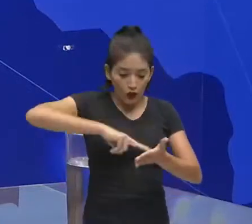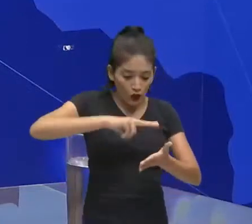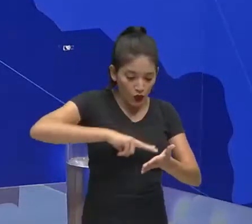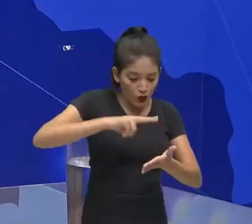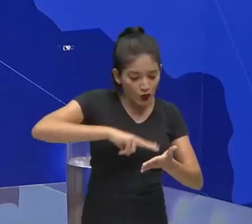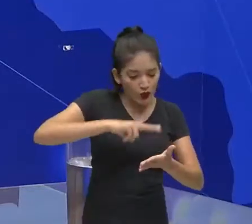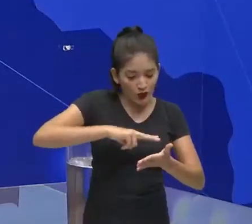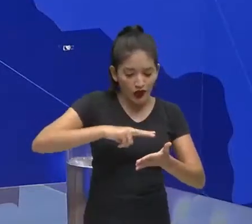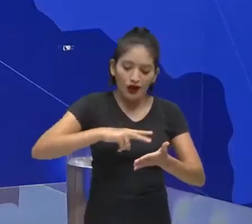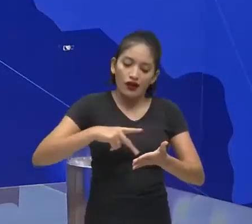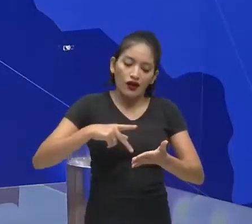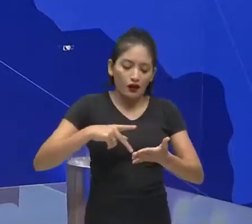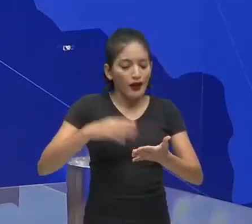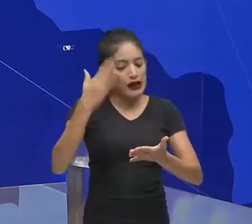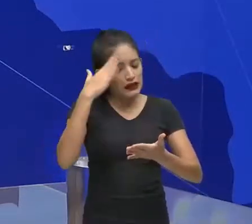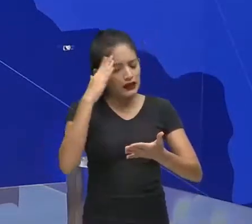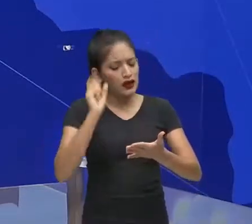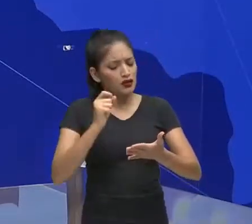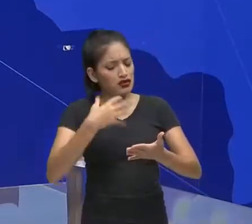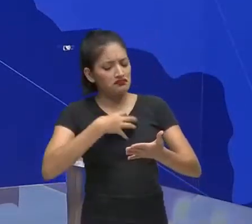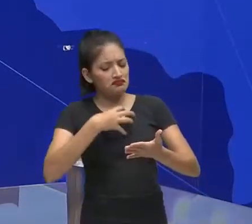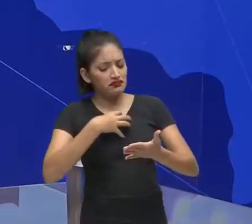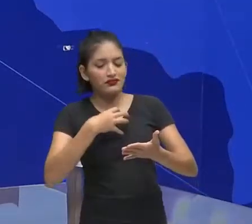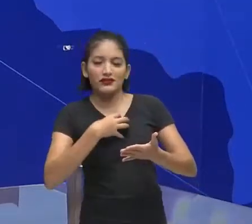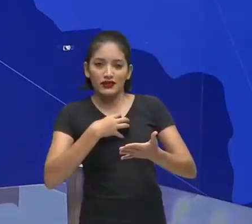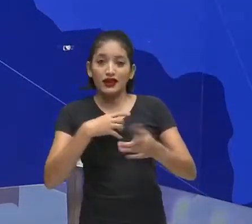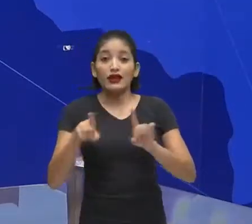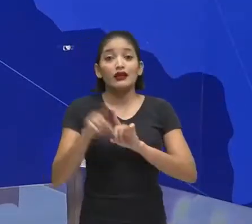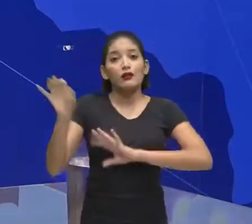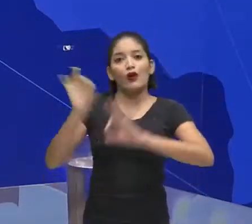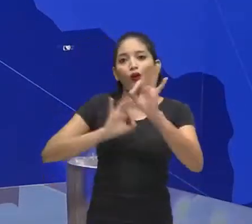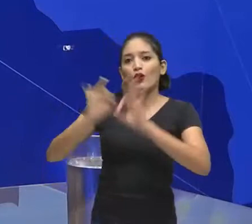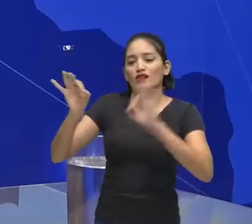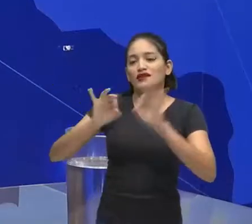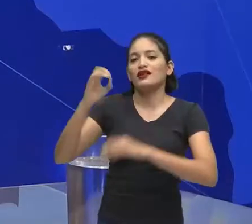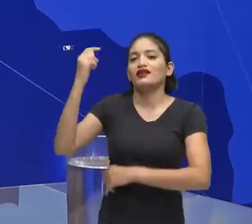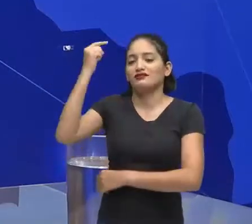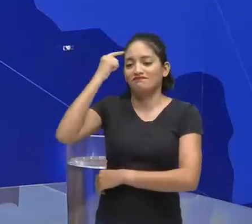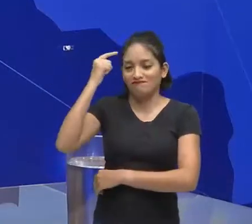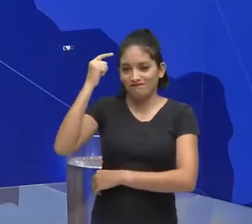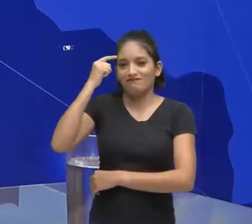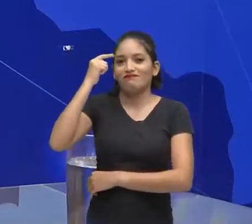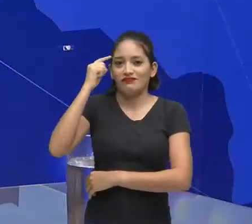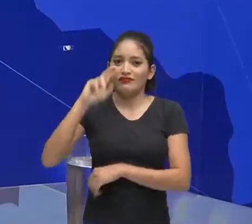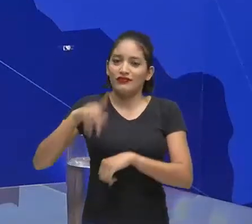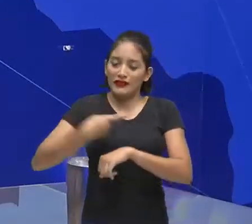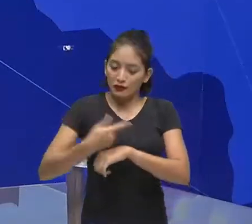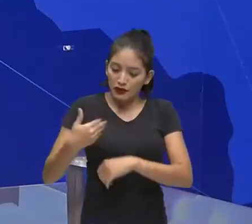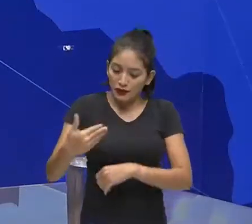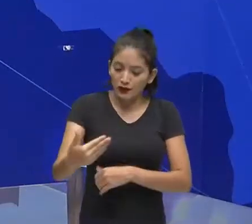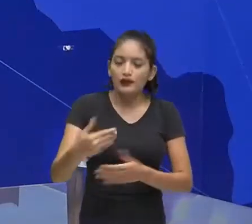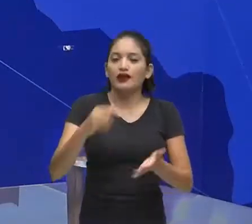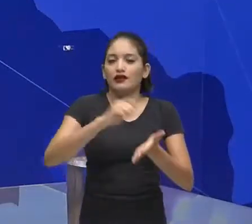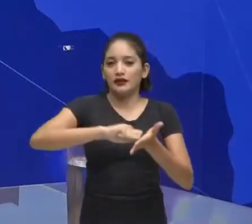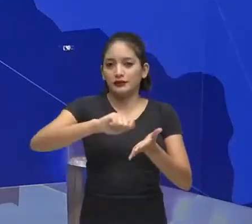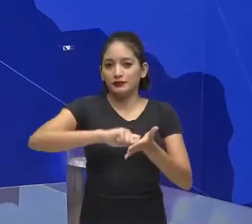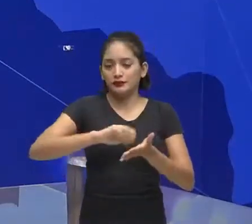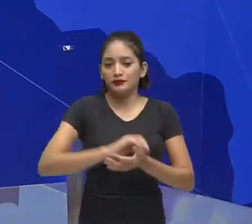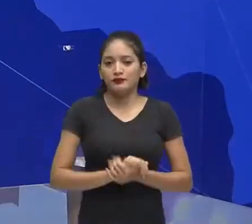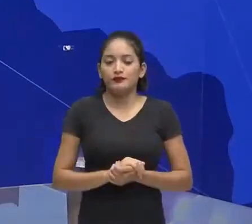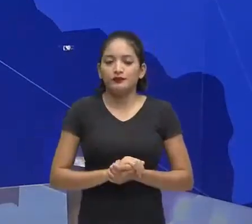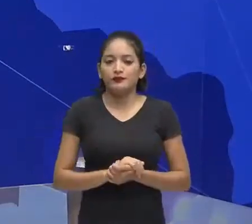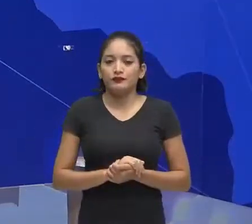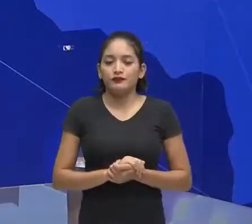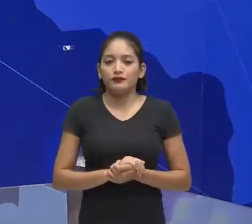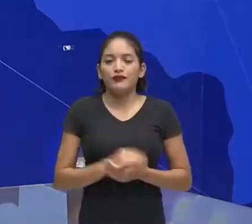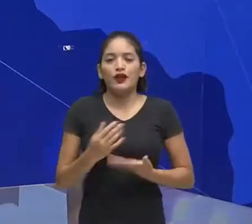sobre si para tentar compreender aquilo que você está sentindo. E organizar os seus pensamentos. E organizar seus pensamentos a partir dessa escrita também. E sobre esse